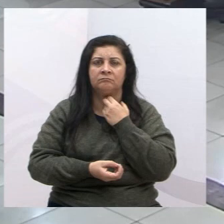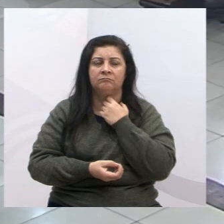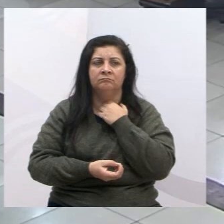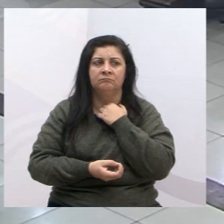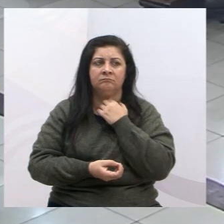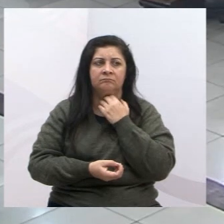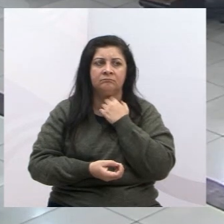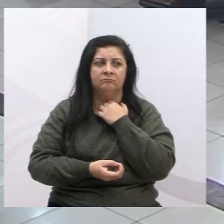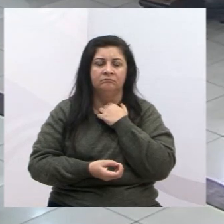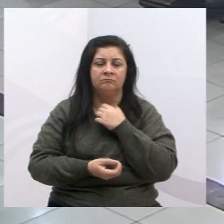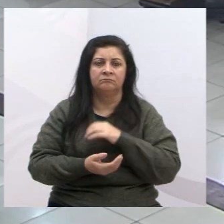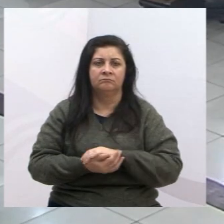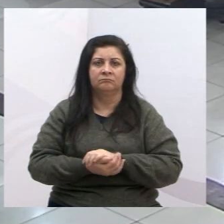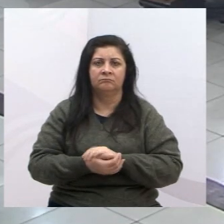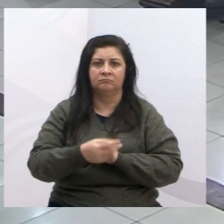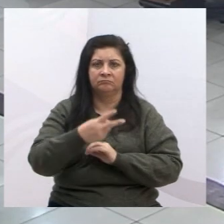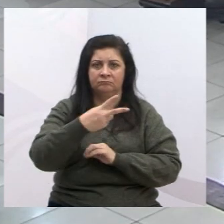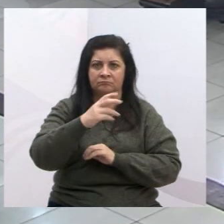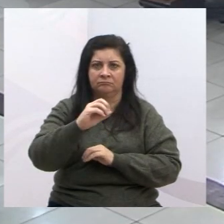Requerimento